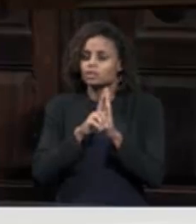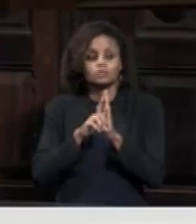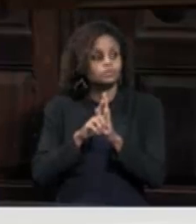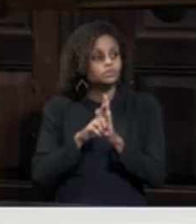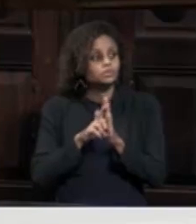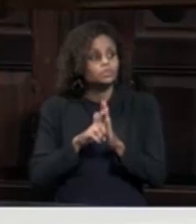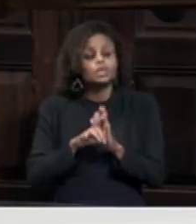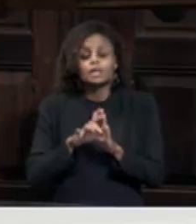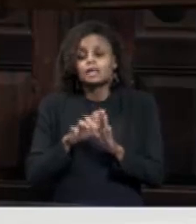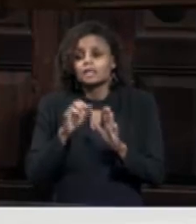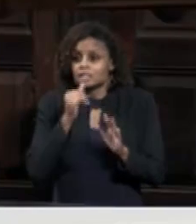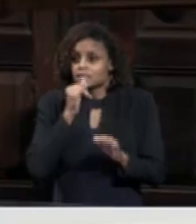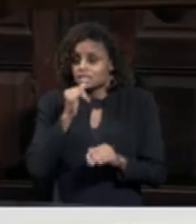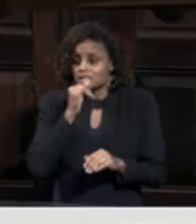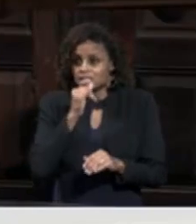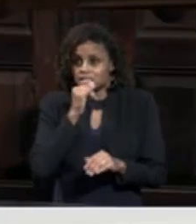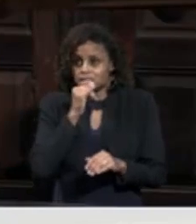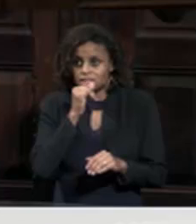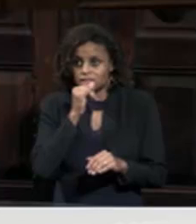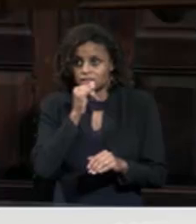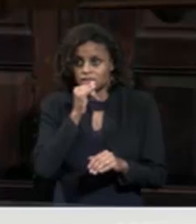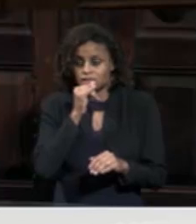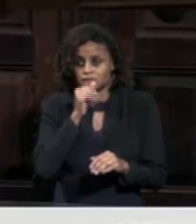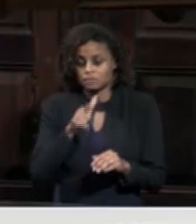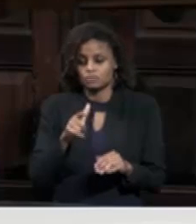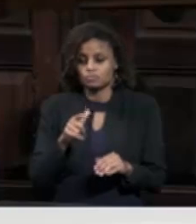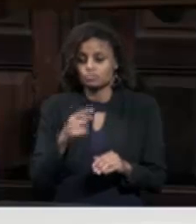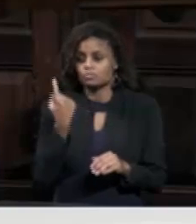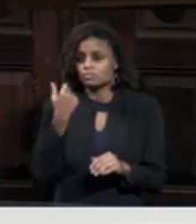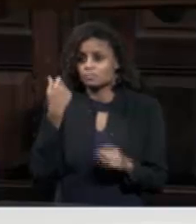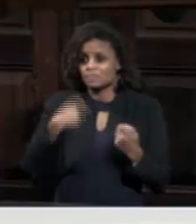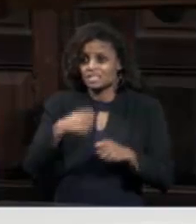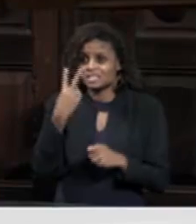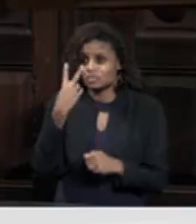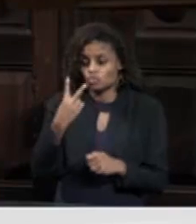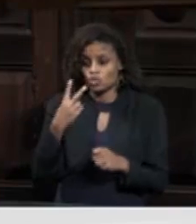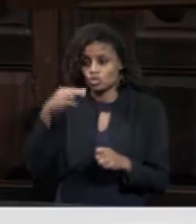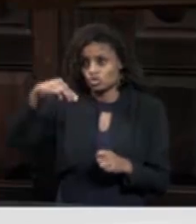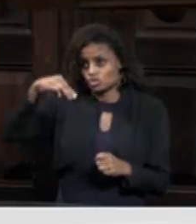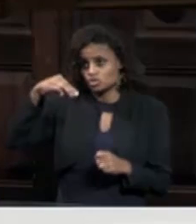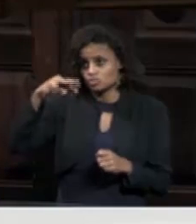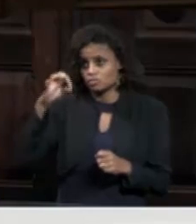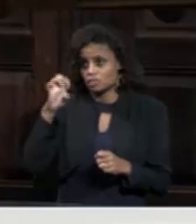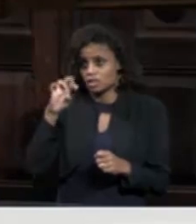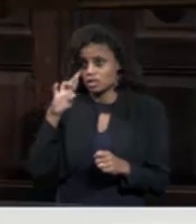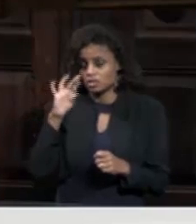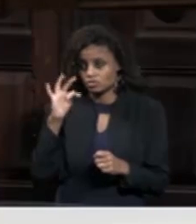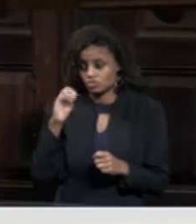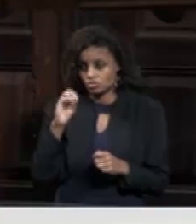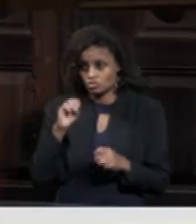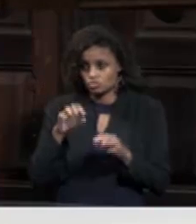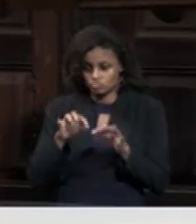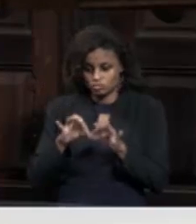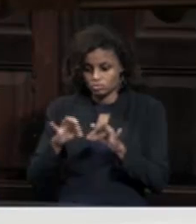o limite de 2 metros para o livre trânsito dos pedestres.